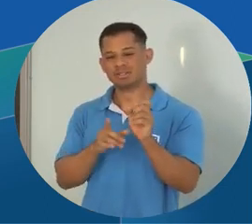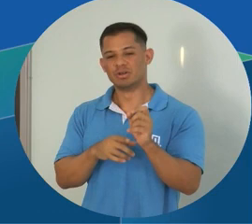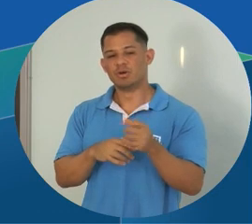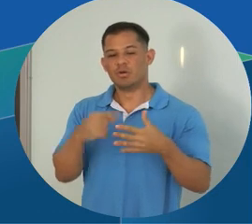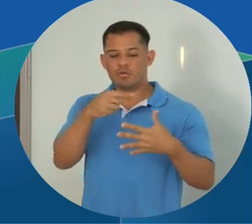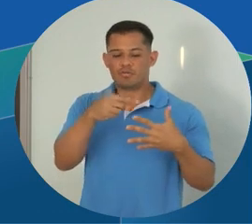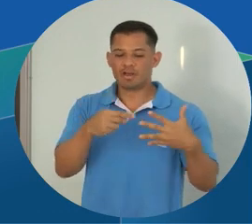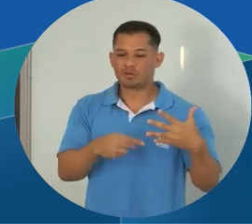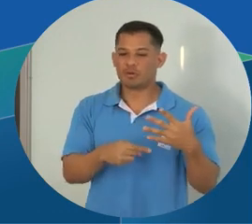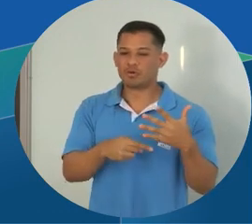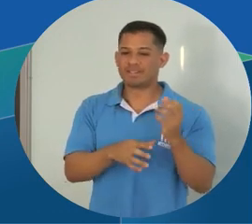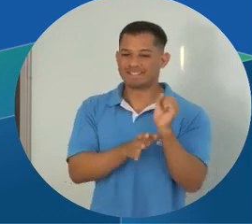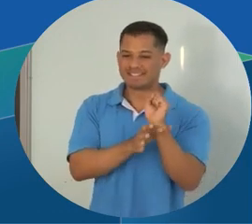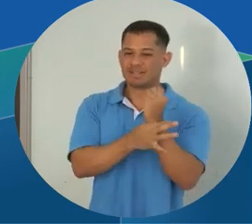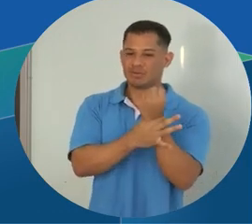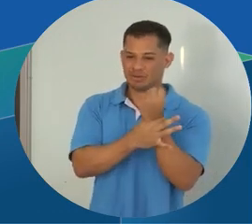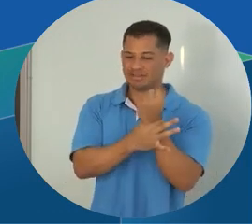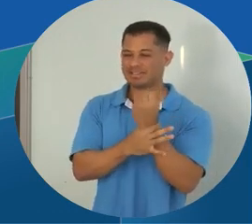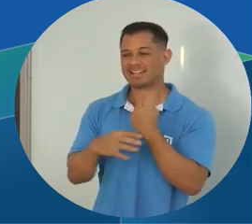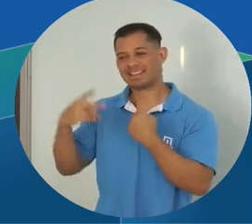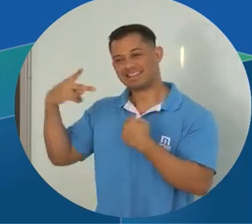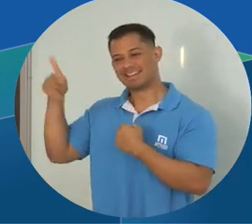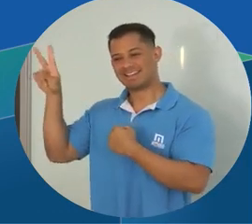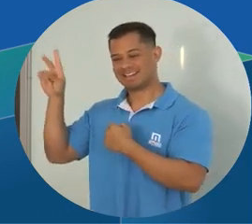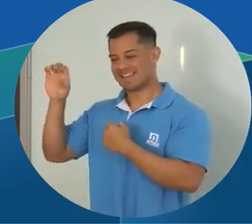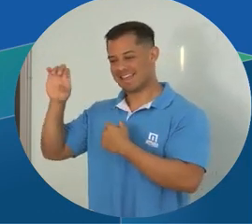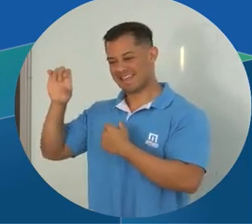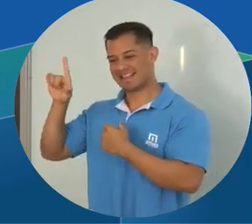critérios Eletrobras não estavam sendo cumpridos.